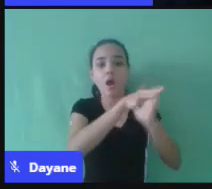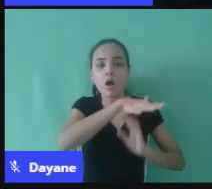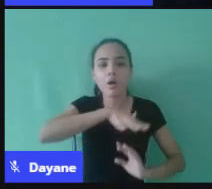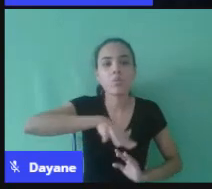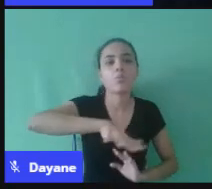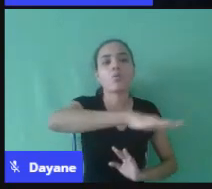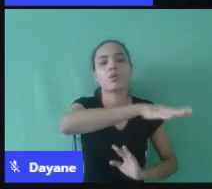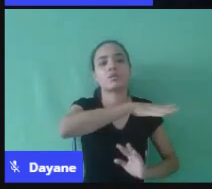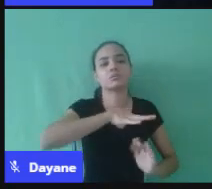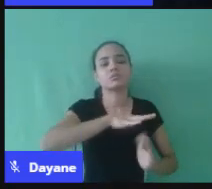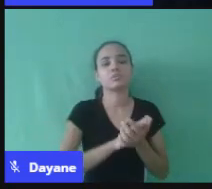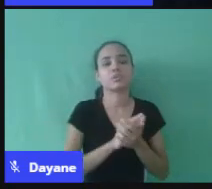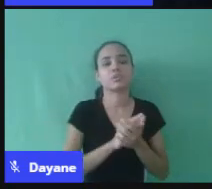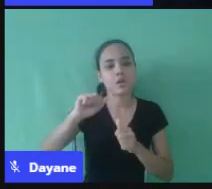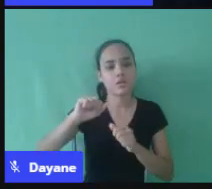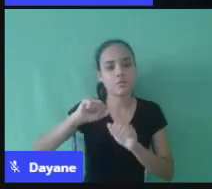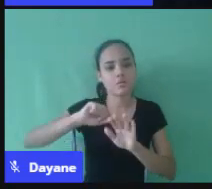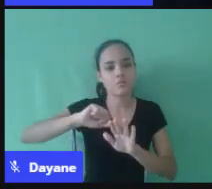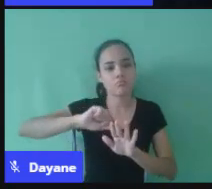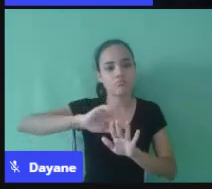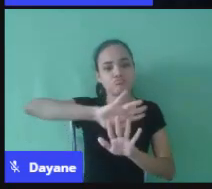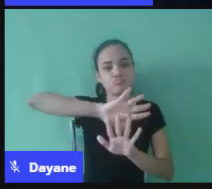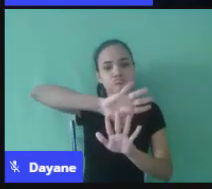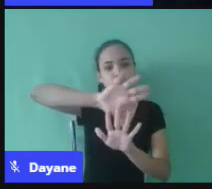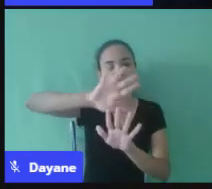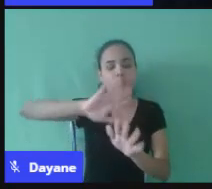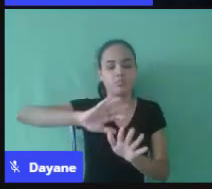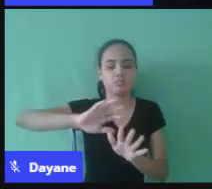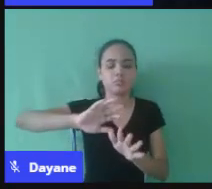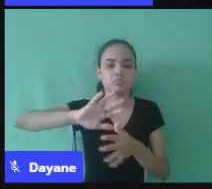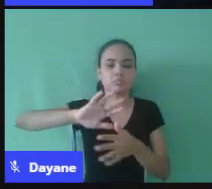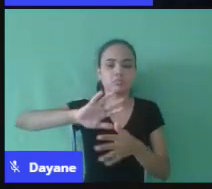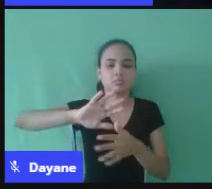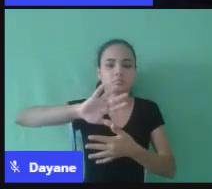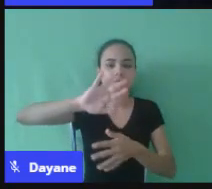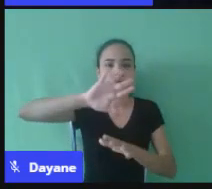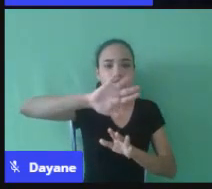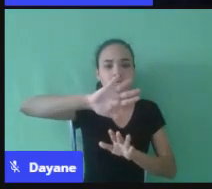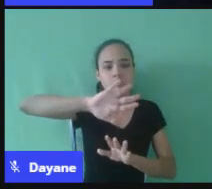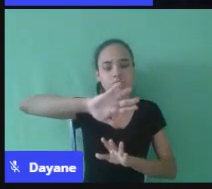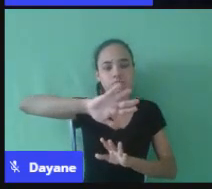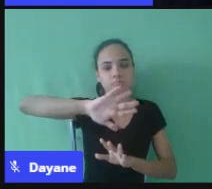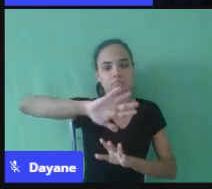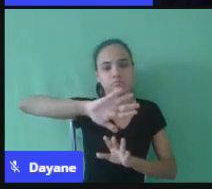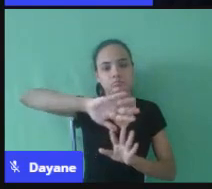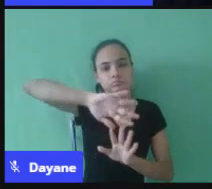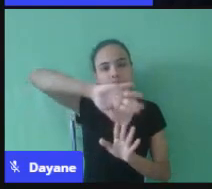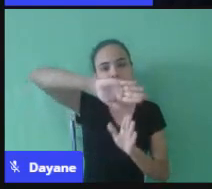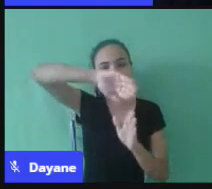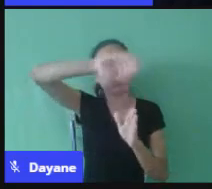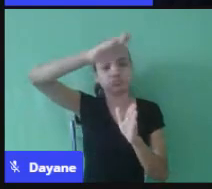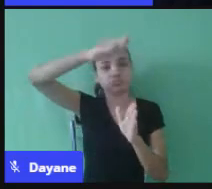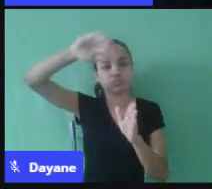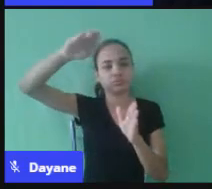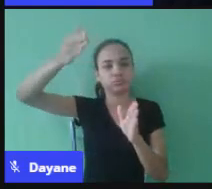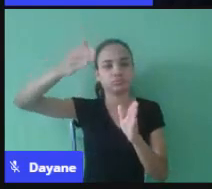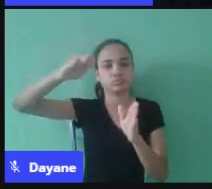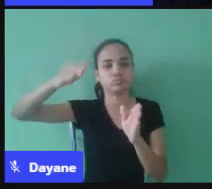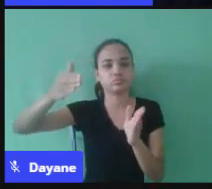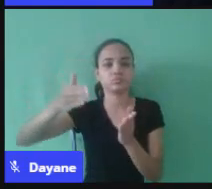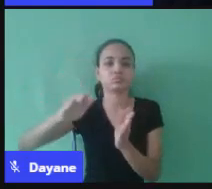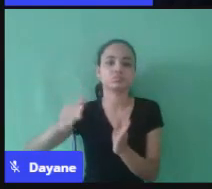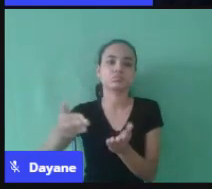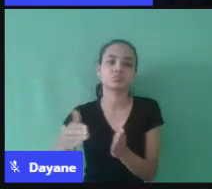regiões urbanas, aquelas regiões que foram criadas para um melhor planejamento da cidade. E como a nossa cidade é muito